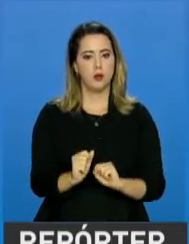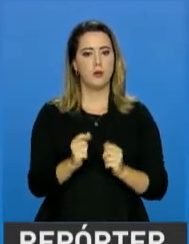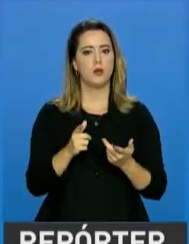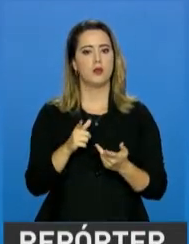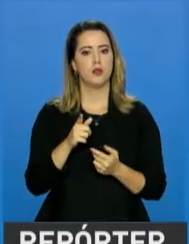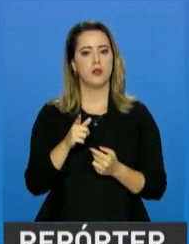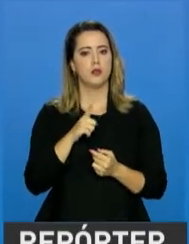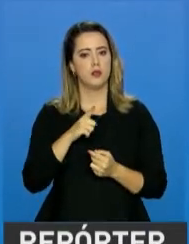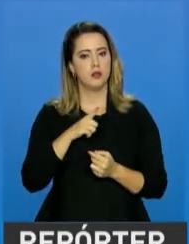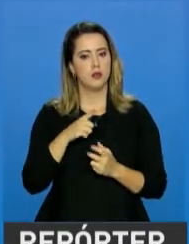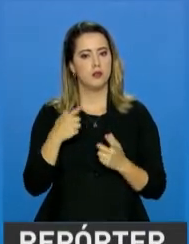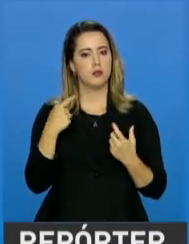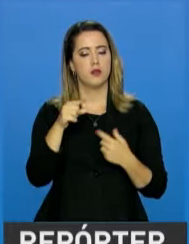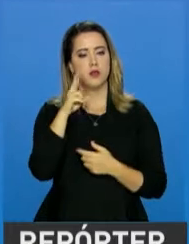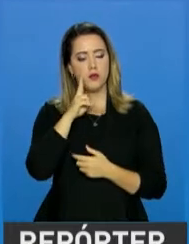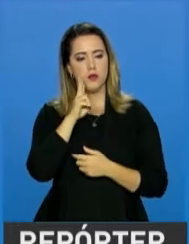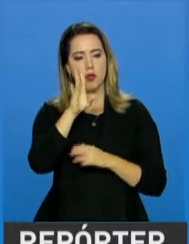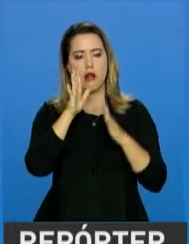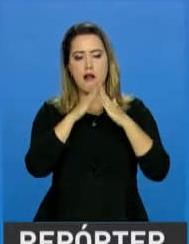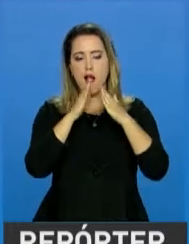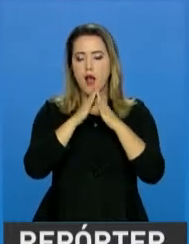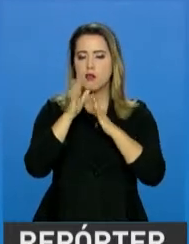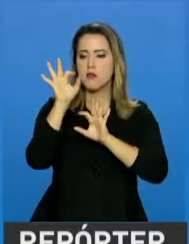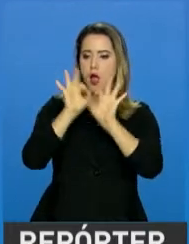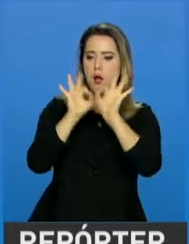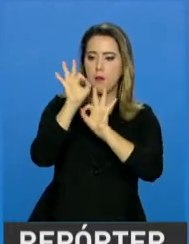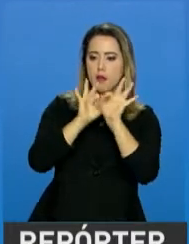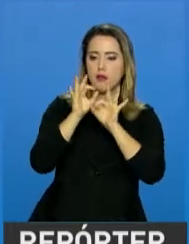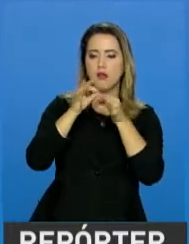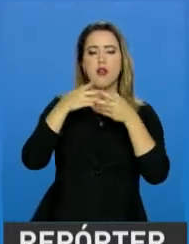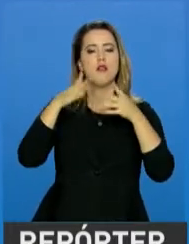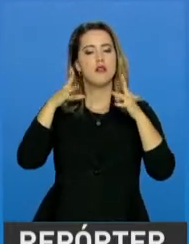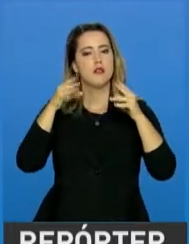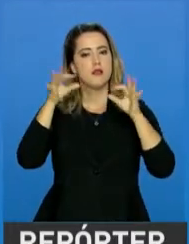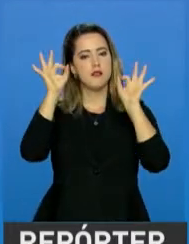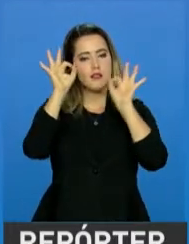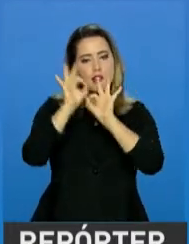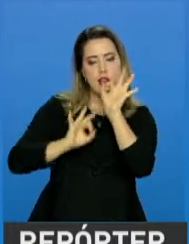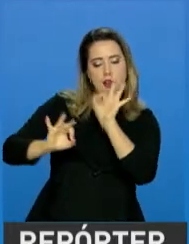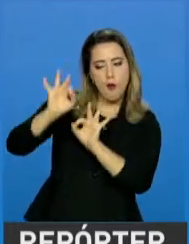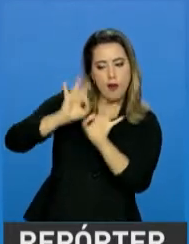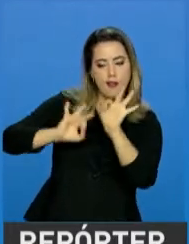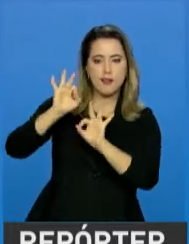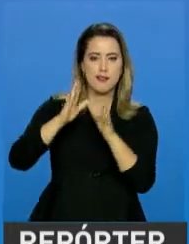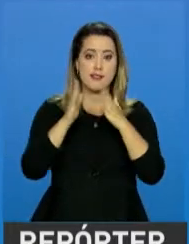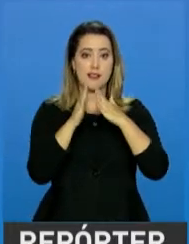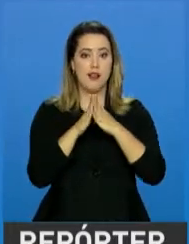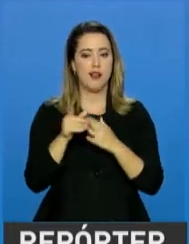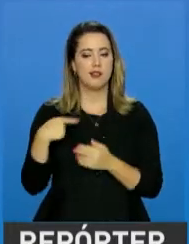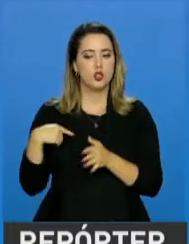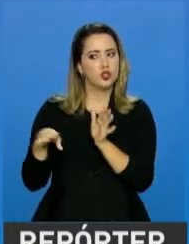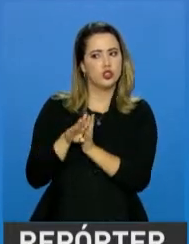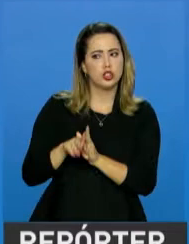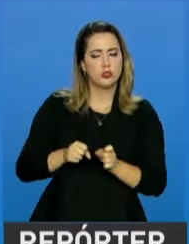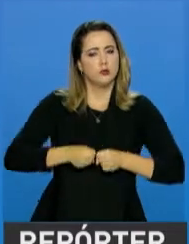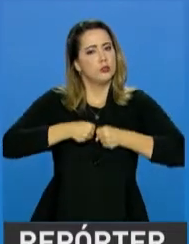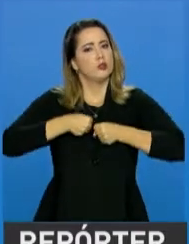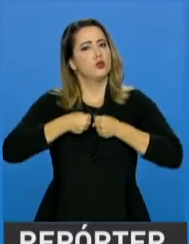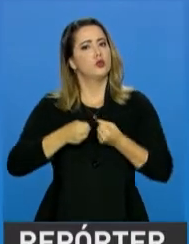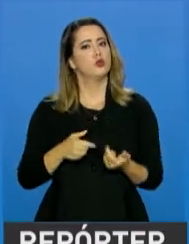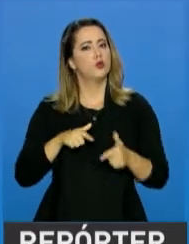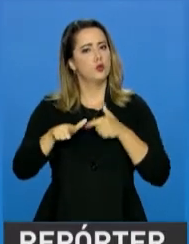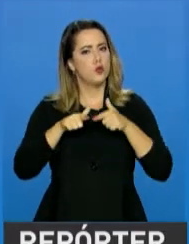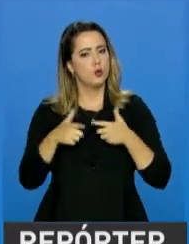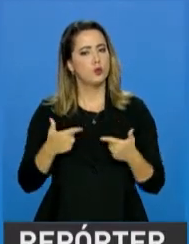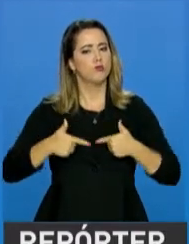ter aquela ver aquela casa bem arrumadinha né chega de uma luta de um